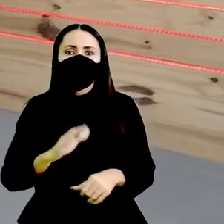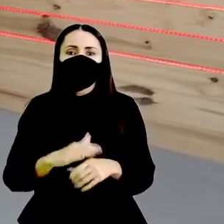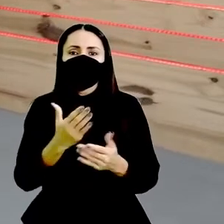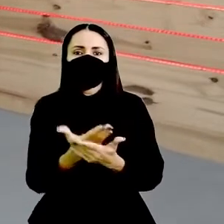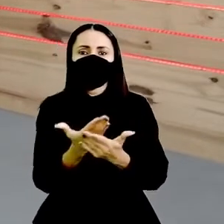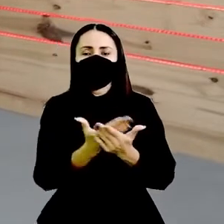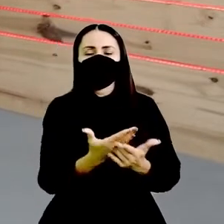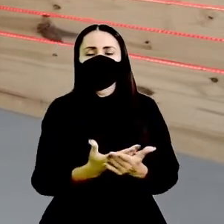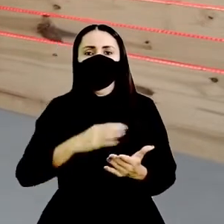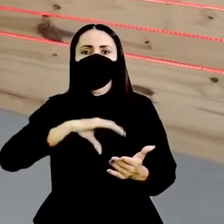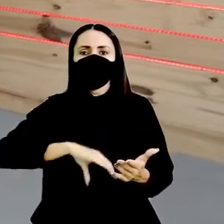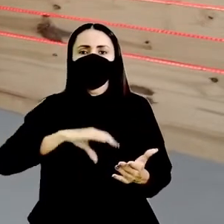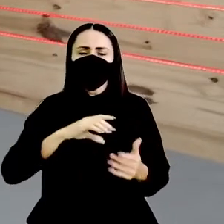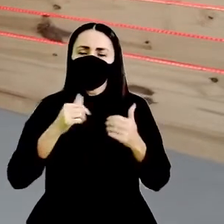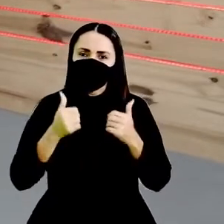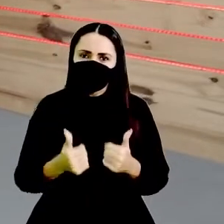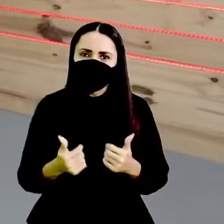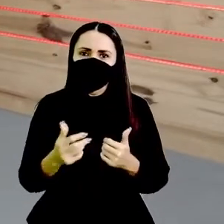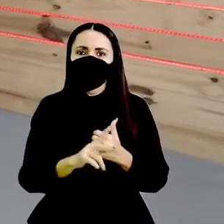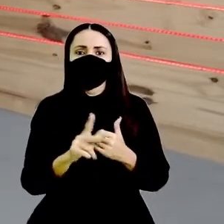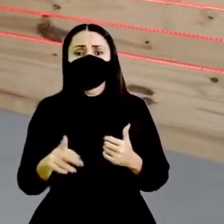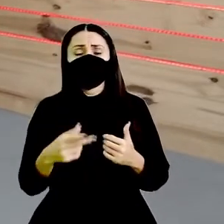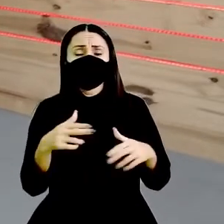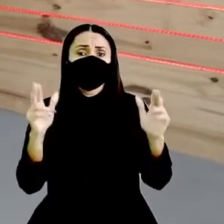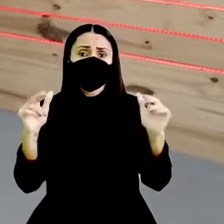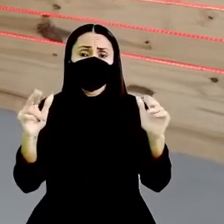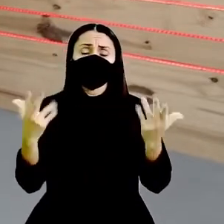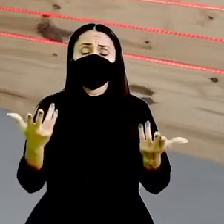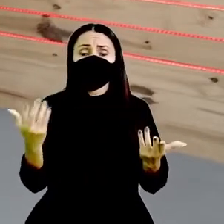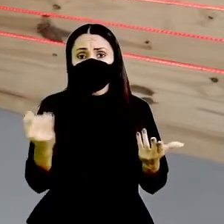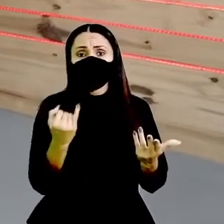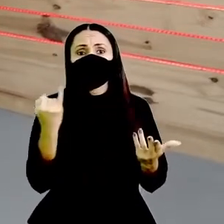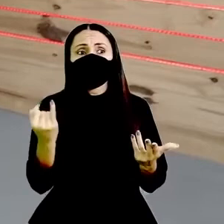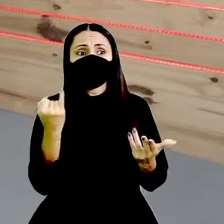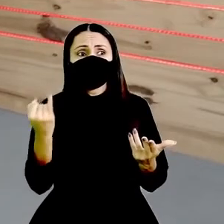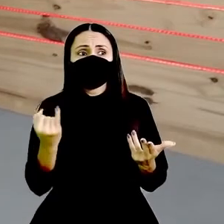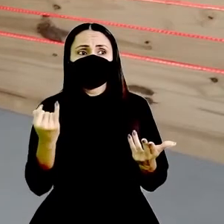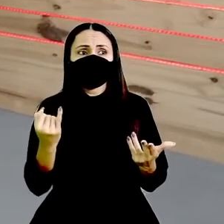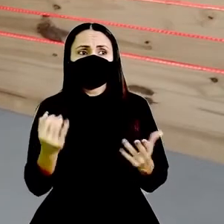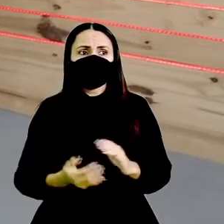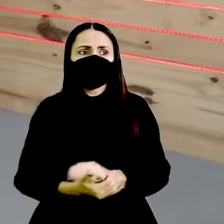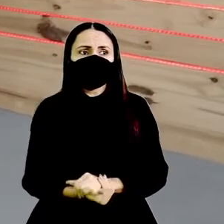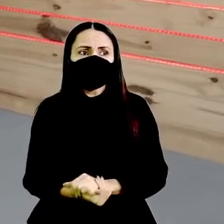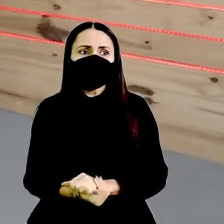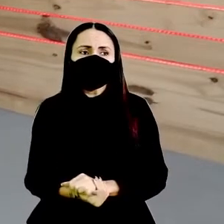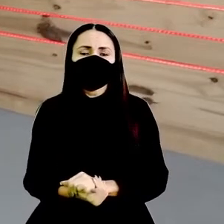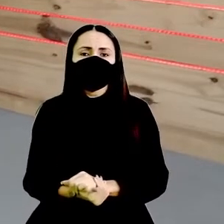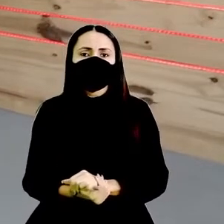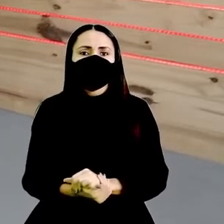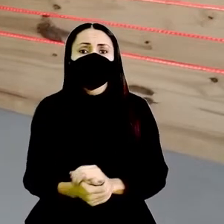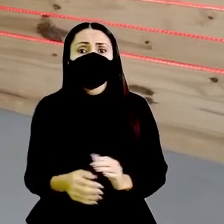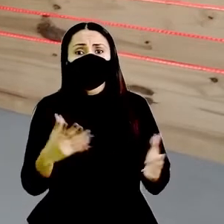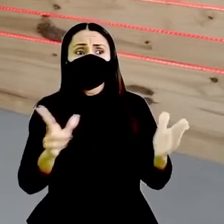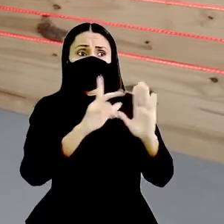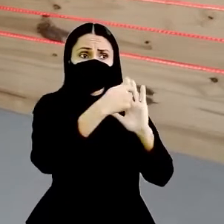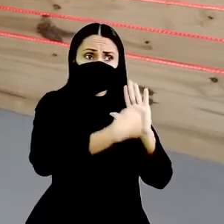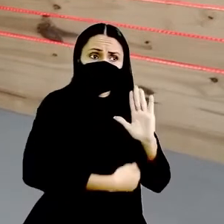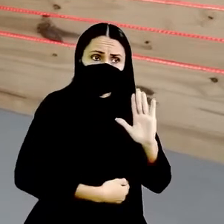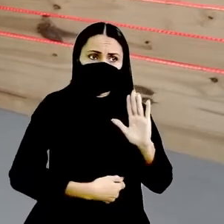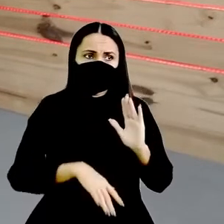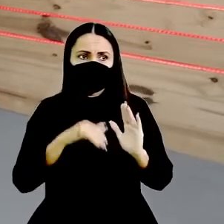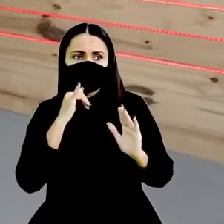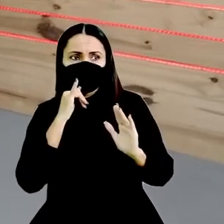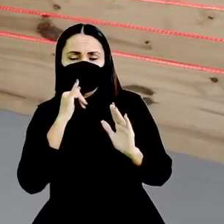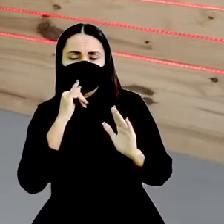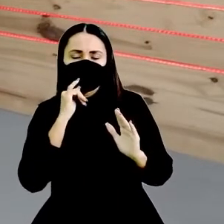língua portuguesa. Coisa boa, né, professor? Hoje é um assunto fundamental, né? Eu acho que, numa redação, por exemplo,